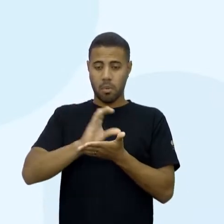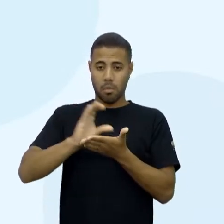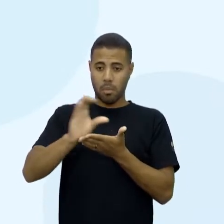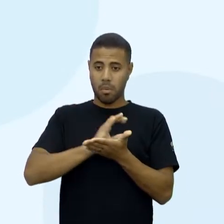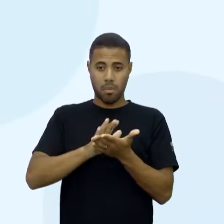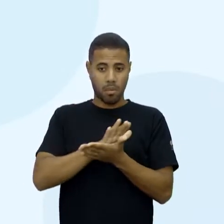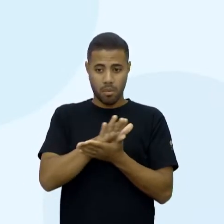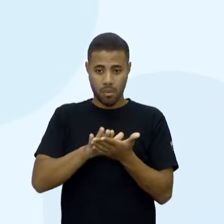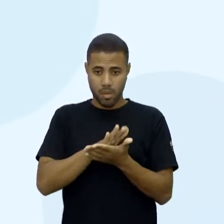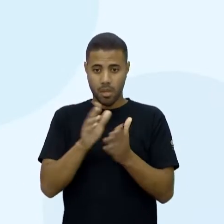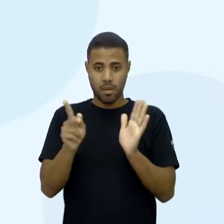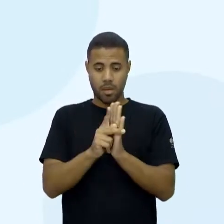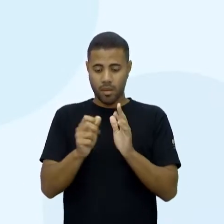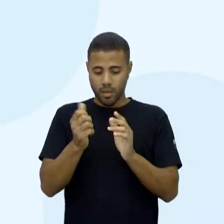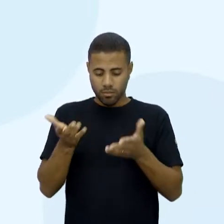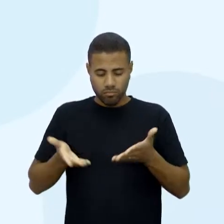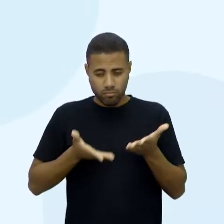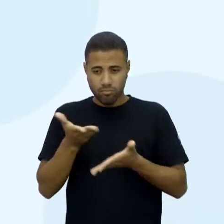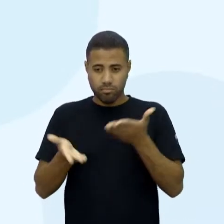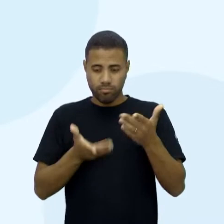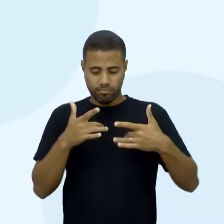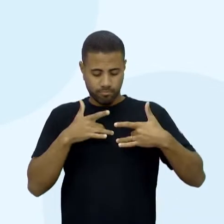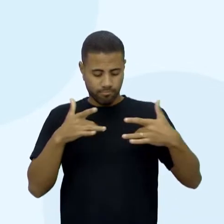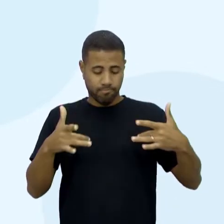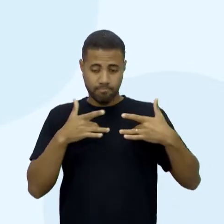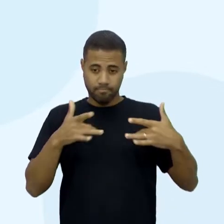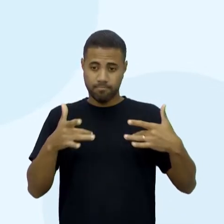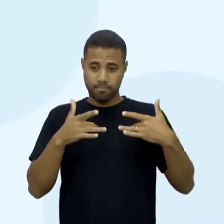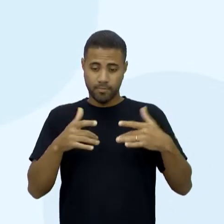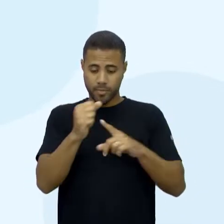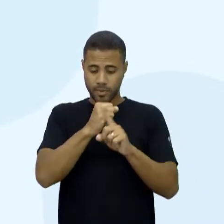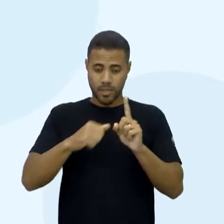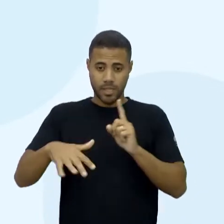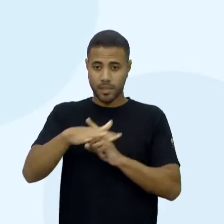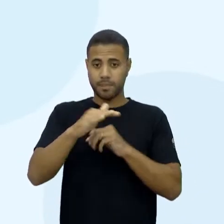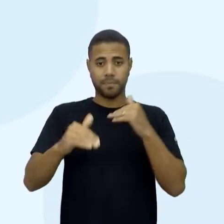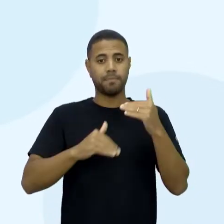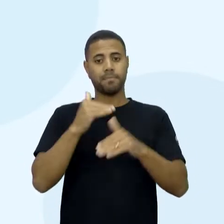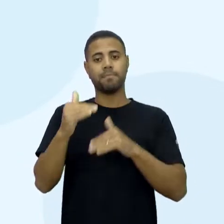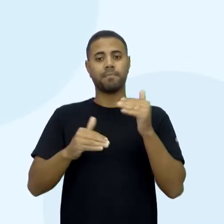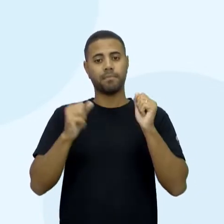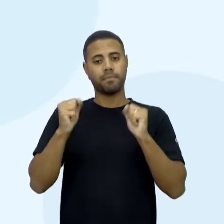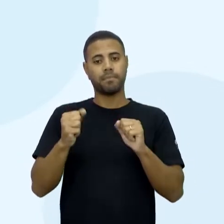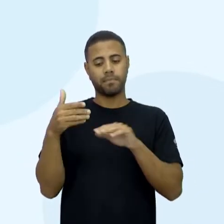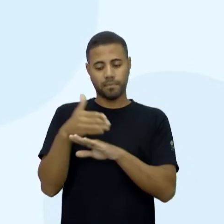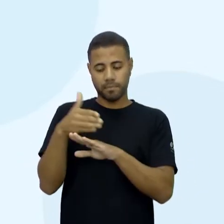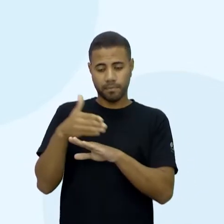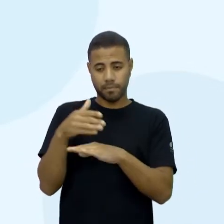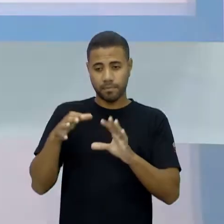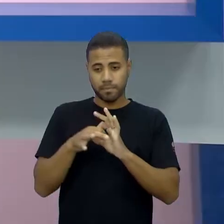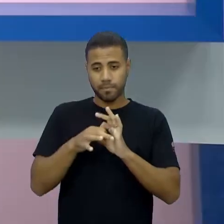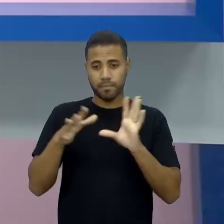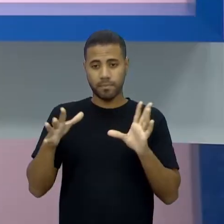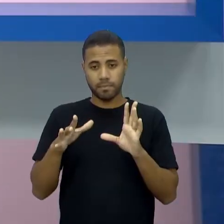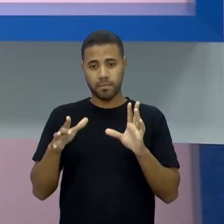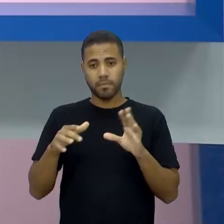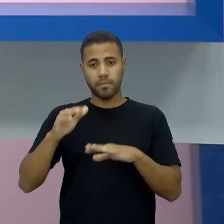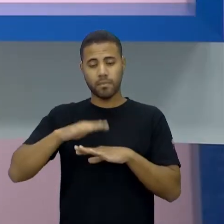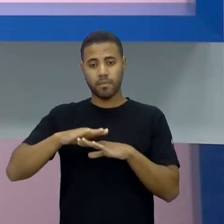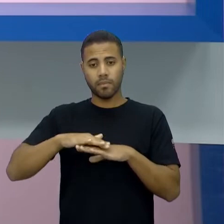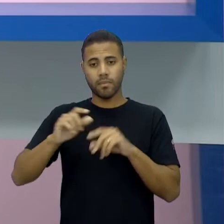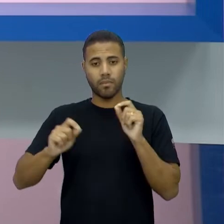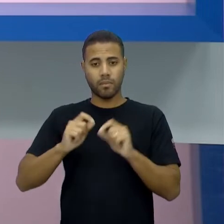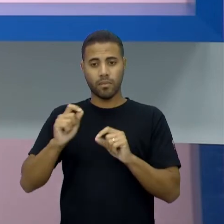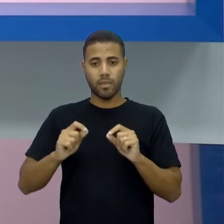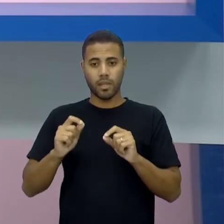a serviço da sociedade e do seu desenvolvimento. Ela é aberta ao público e ela tem um papel não